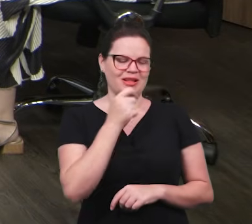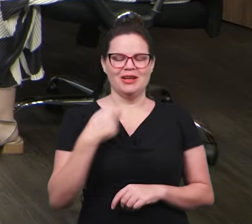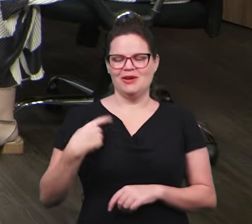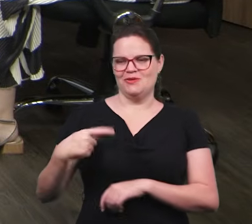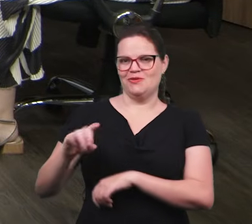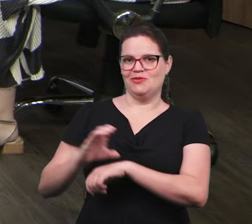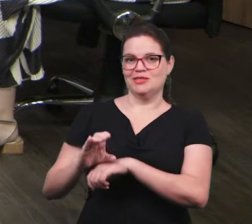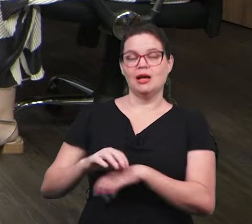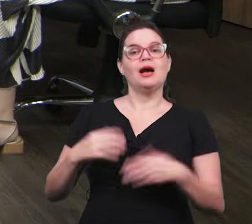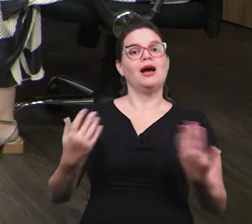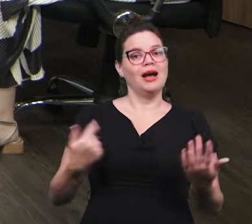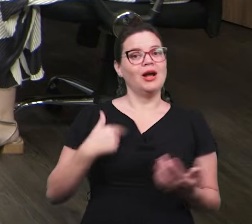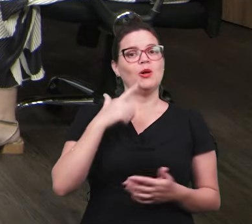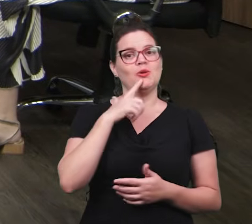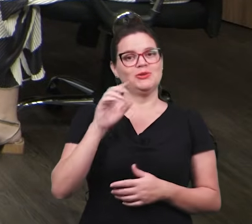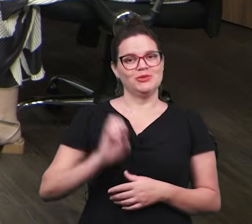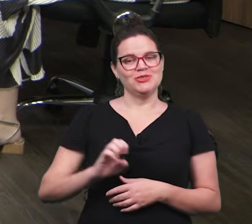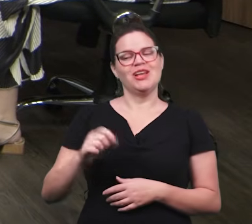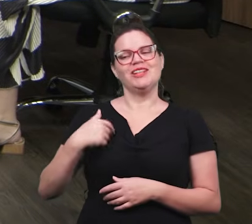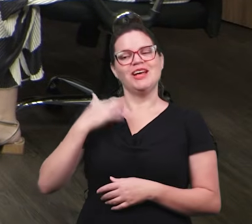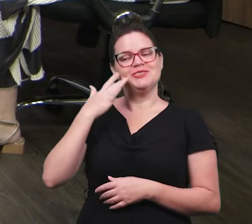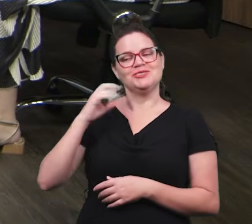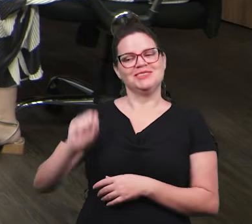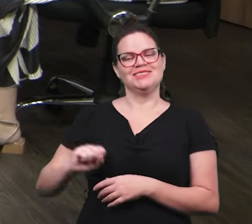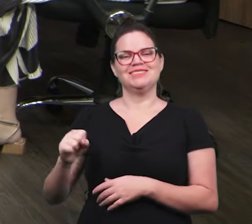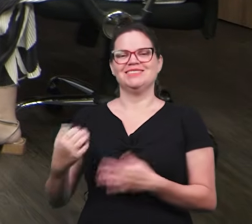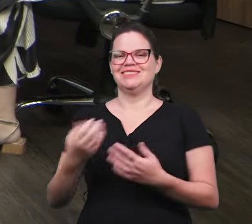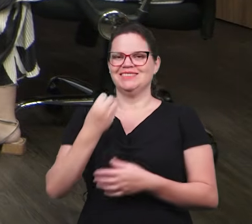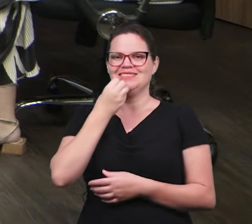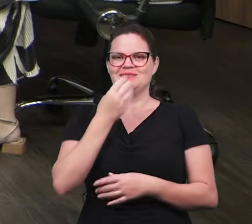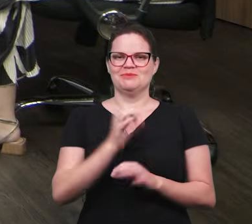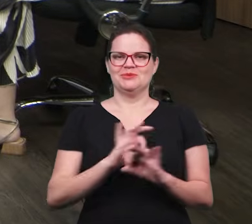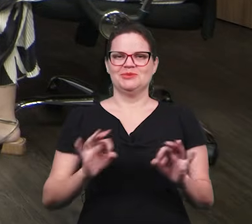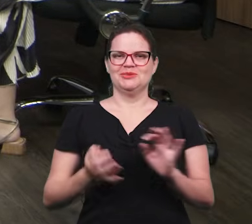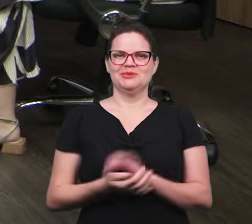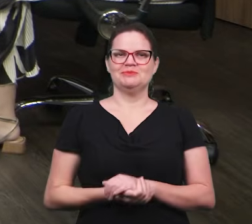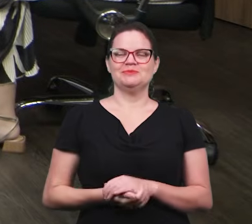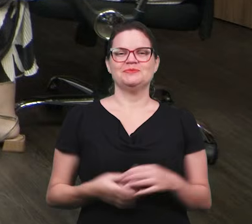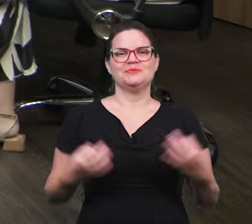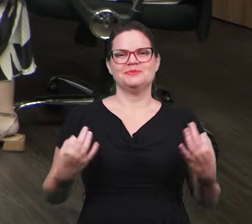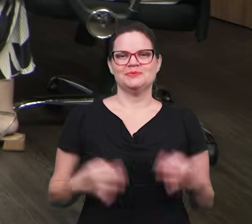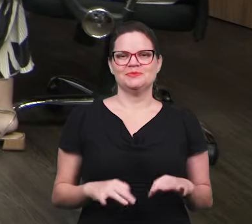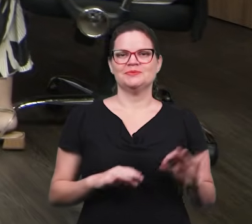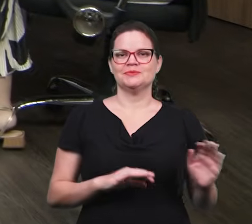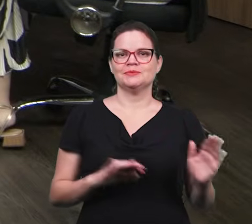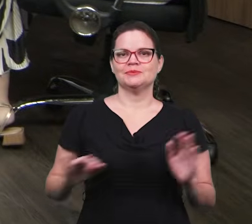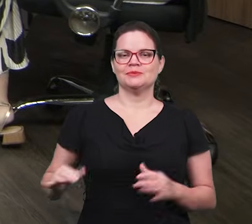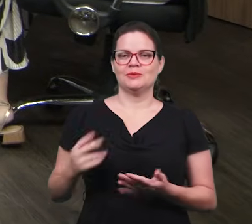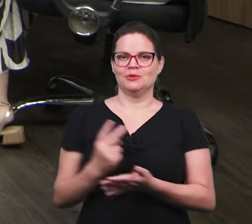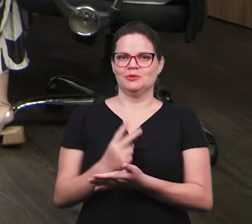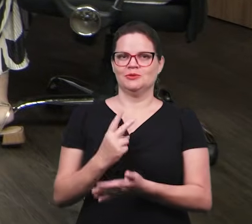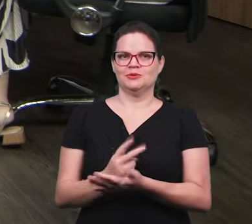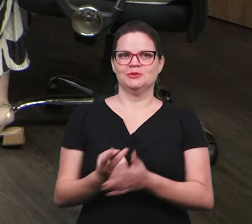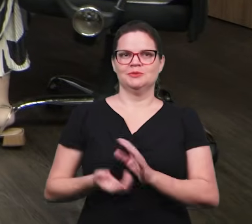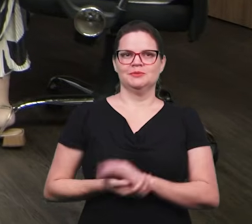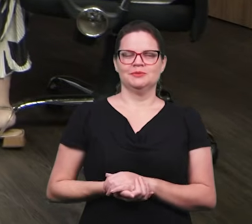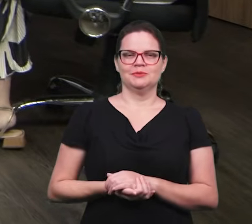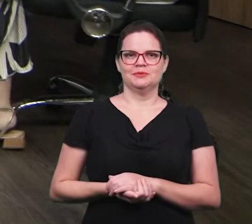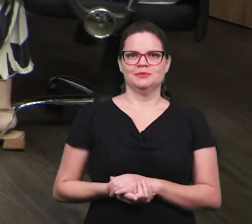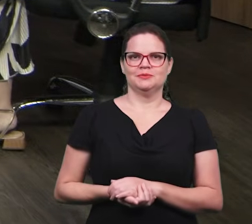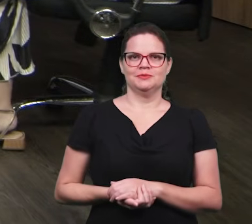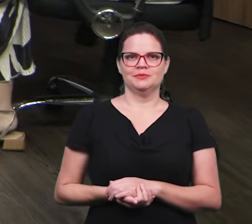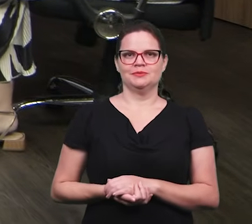Luiz Eugênio, né? Talvez Luiz Eugênio. Podia ser um bom capelão. Tá certo. Vamos seguir. Vamos para a nossa segunda